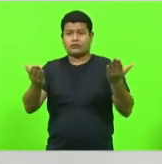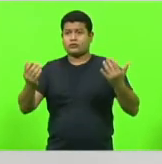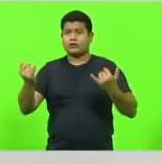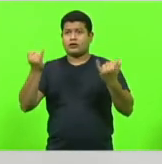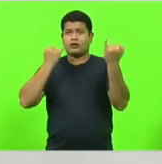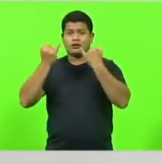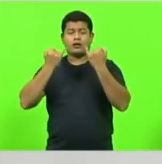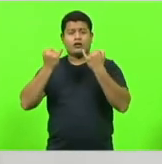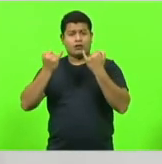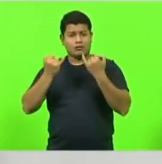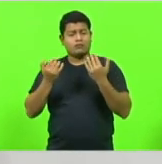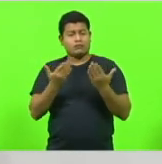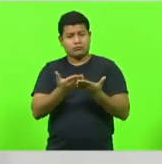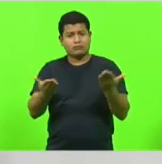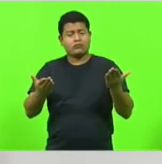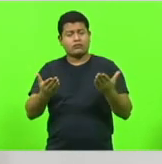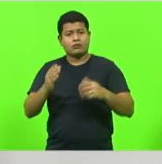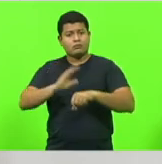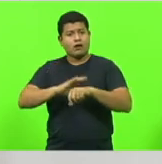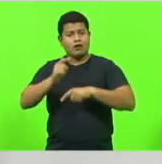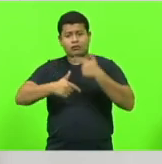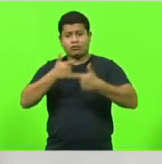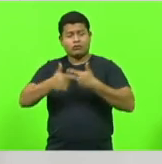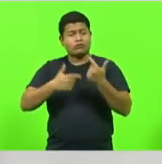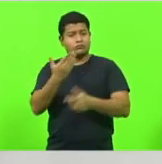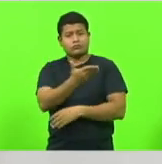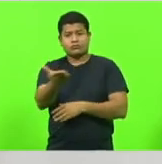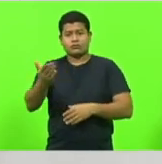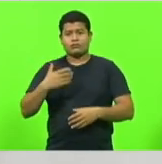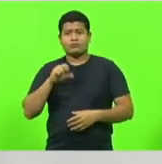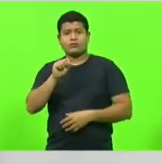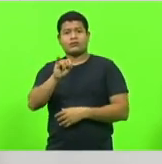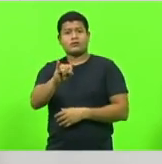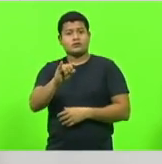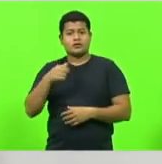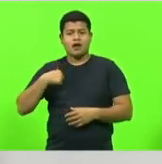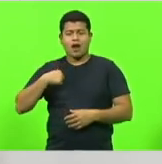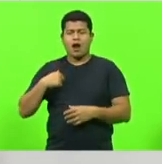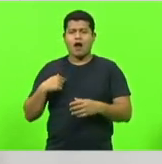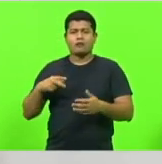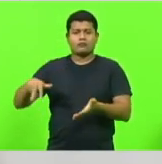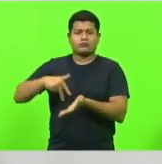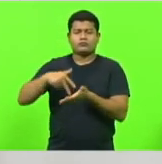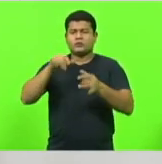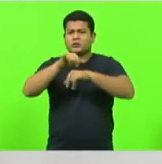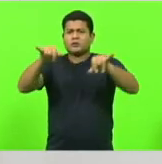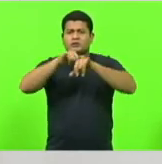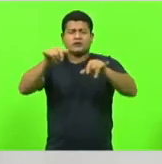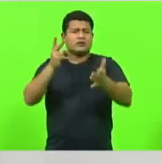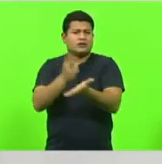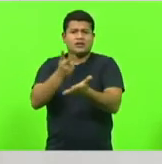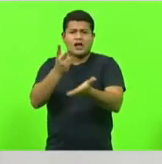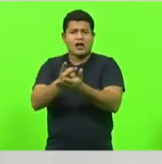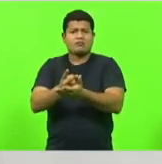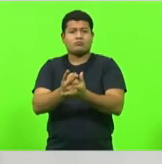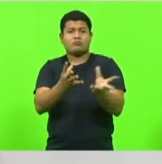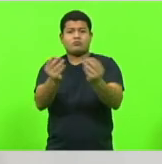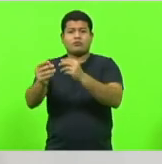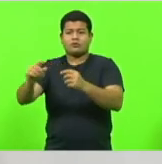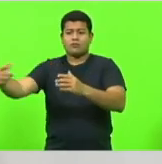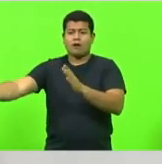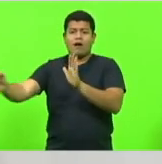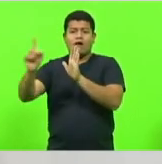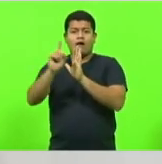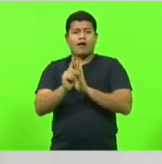do ódio, né? Que nós somos, né? O pessoal do contra, né? Então, eu não vou fazer mais isso. Faça você mesmo,